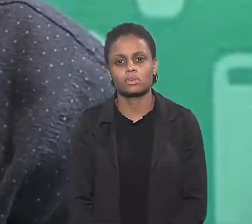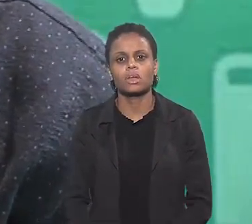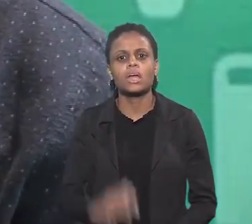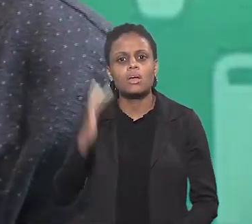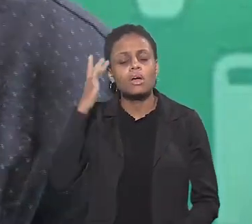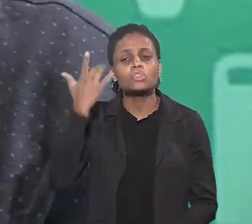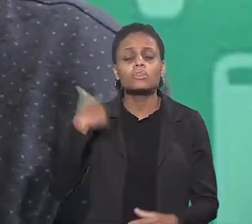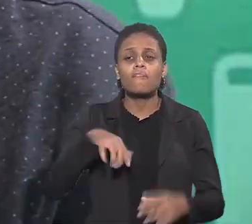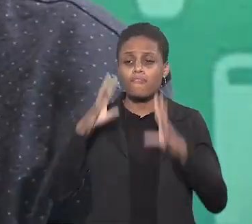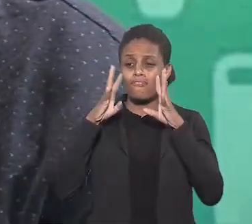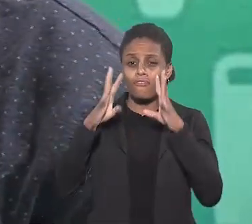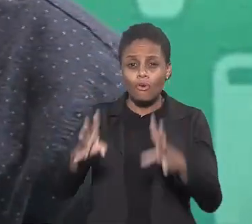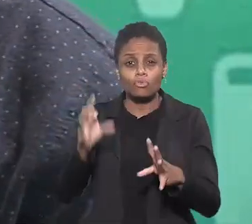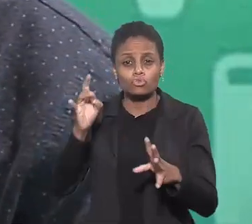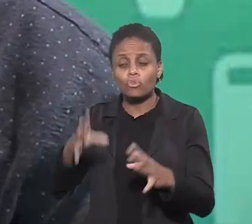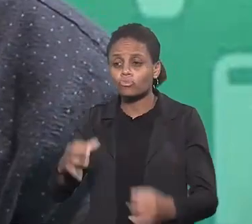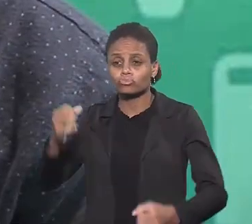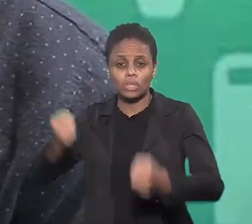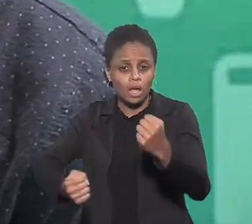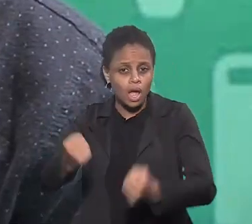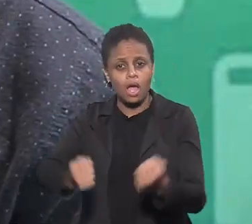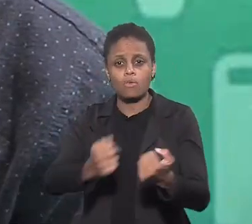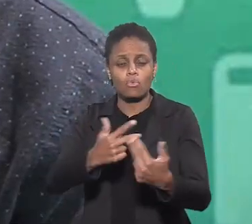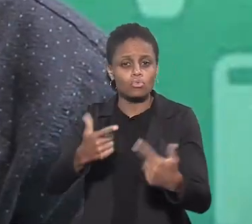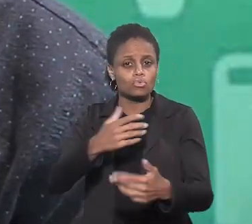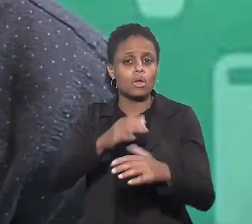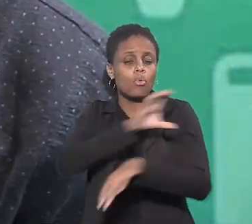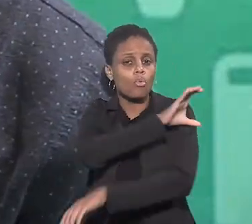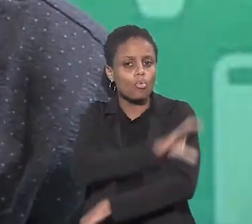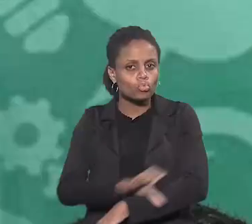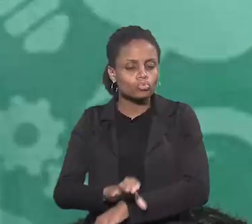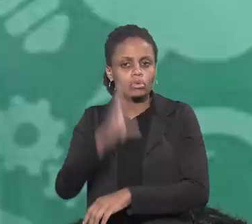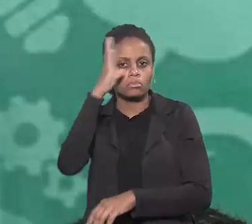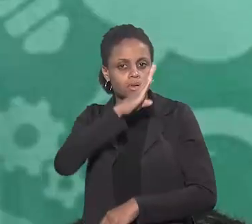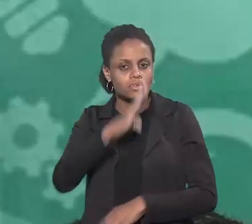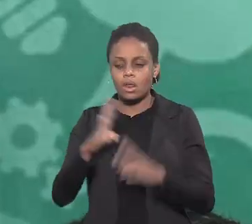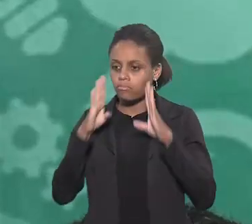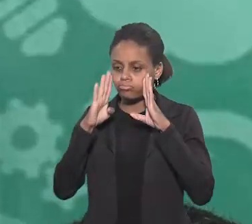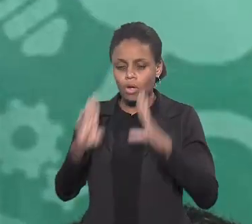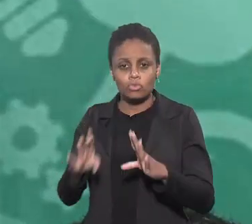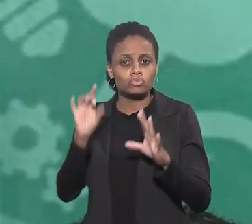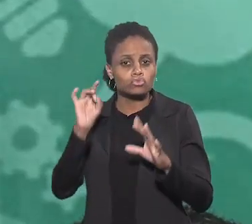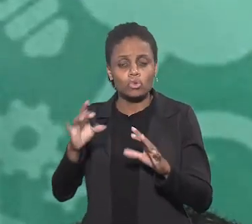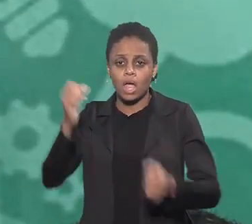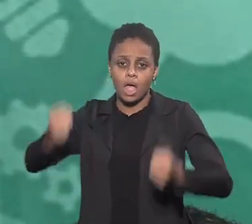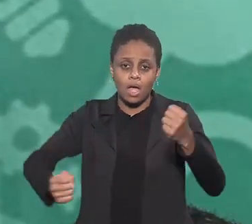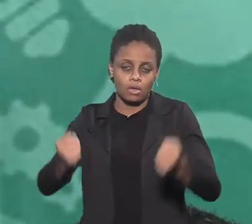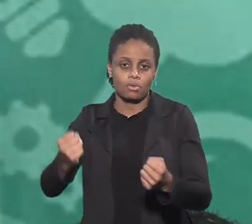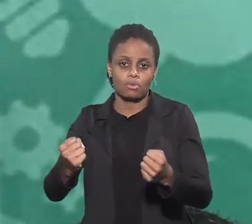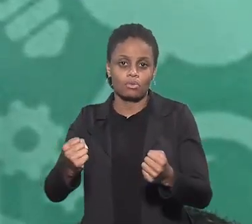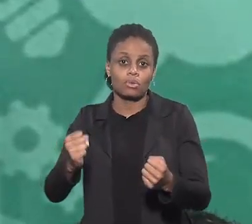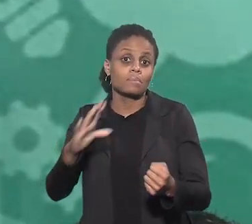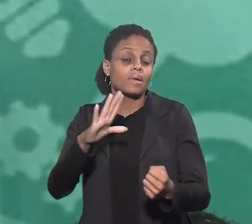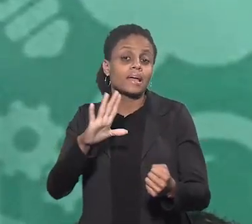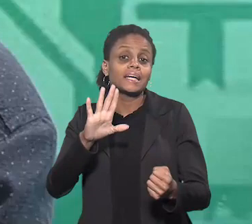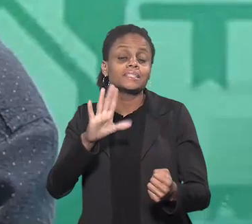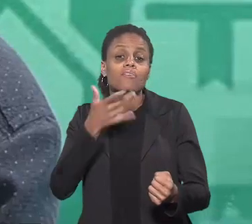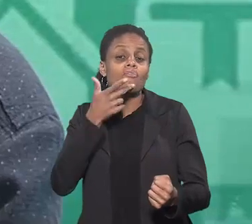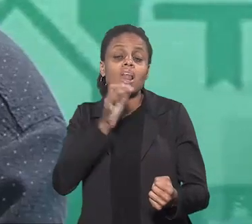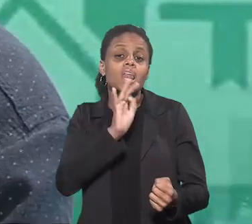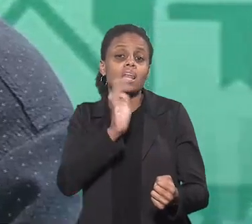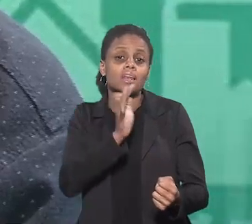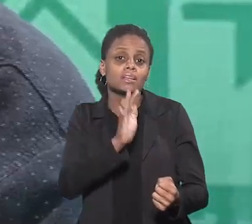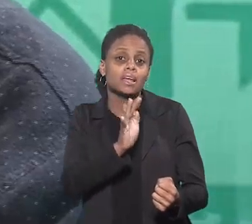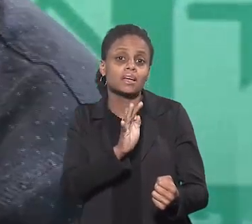em relação ao carro. A cultura brasileira está muito ligada ao carro, mas não se